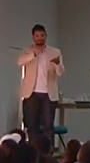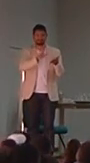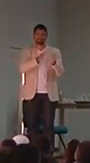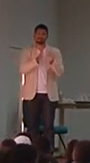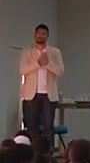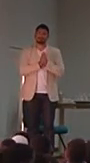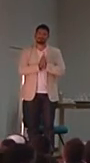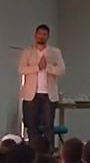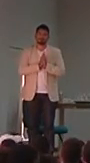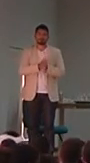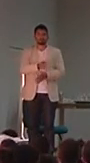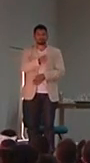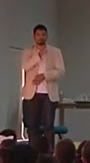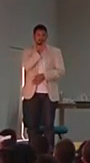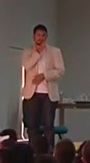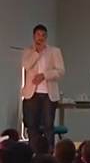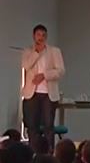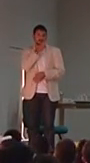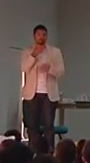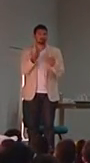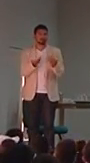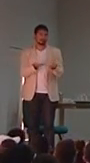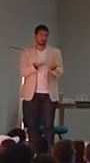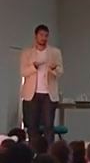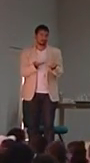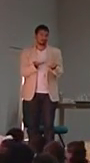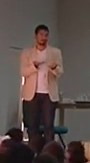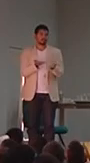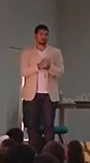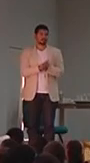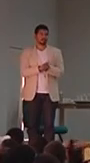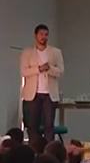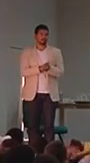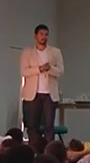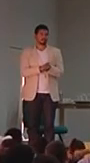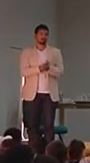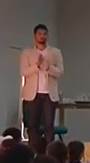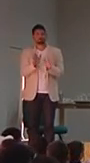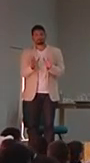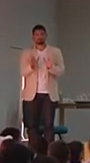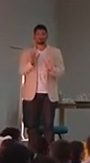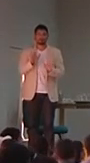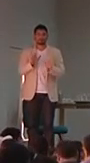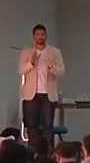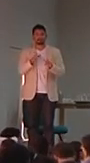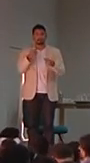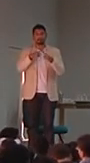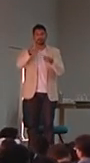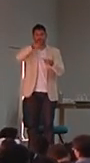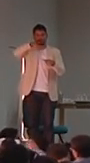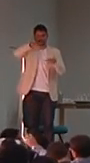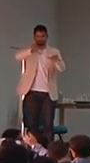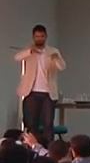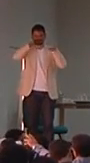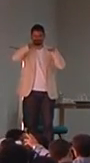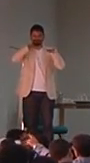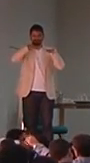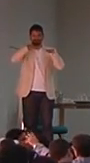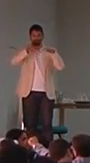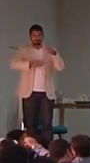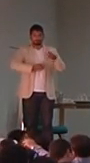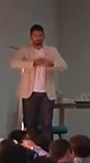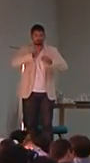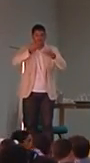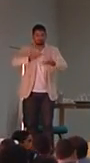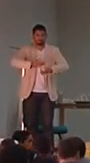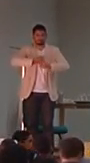pedir que, né, digamos assim, a expressão da plateia, ela